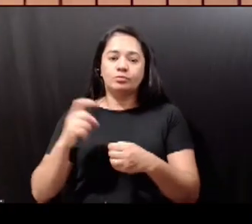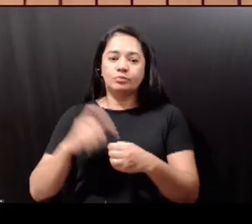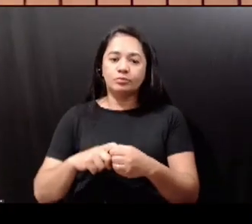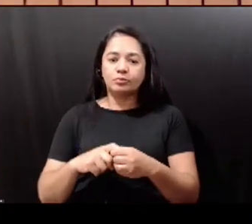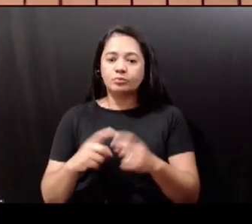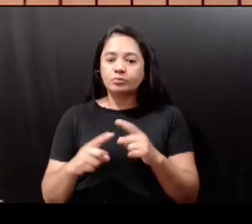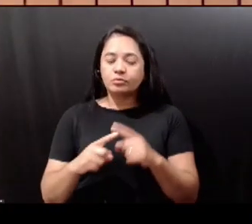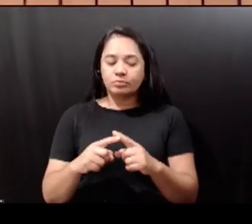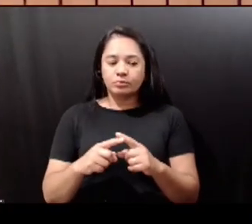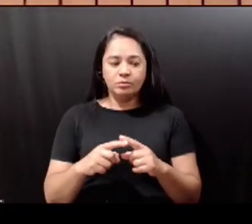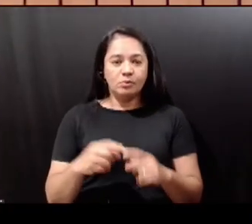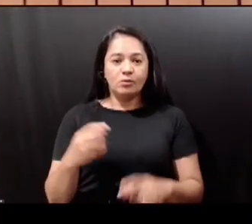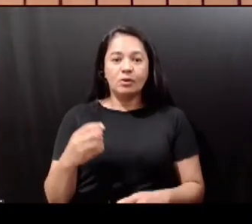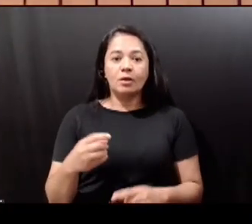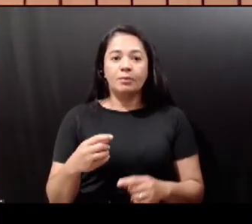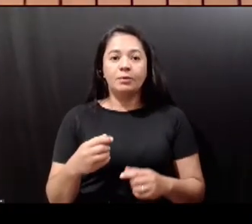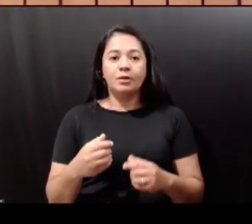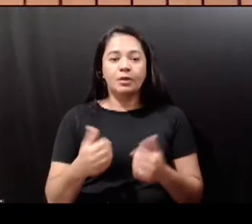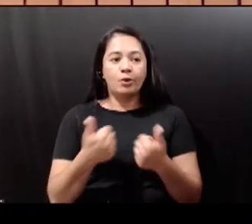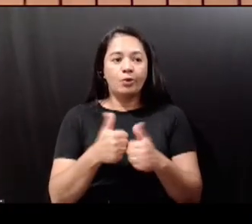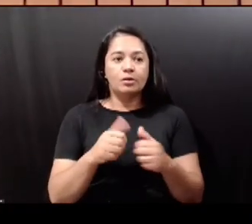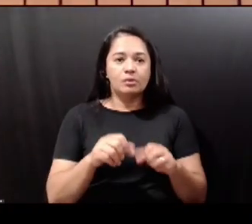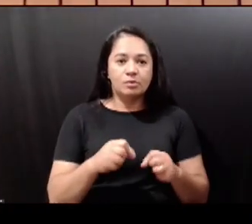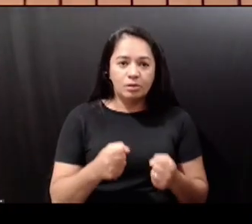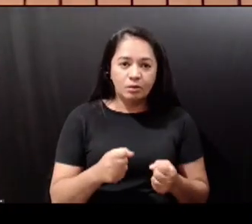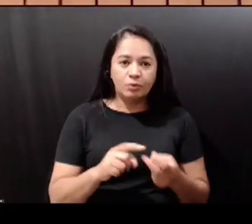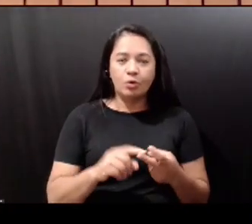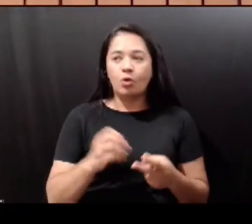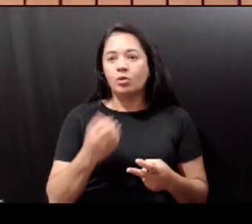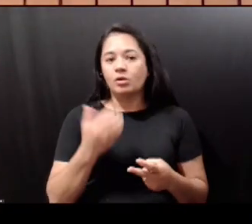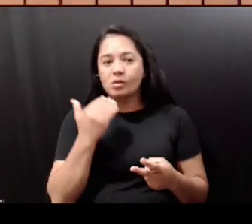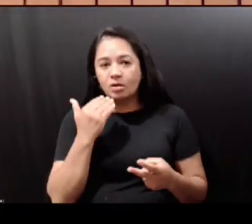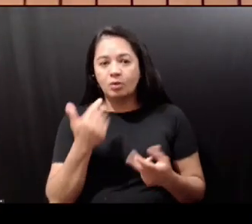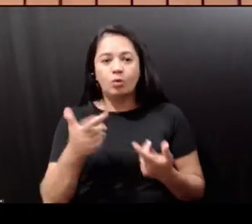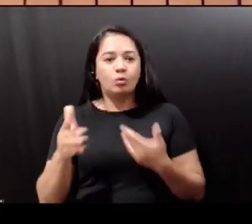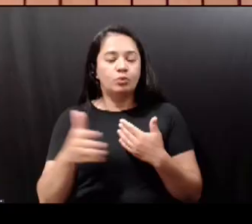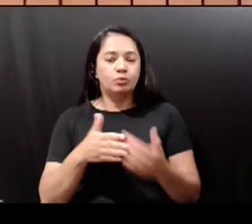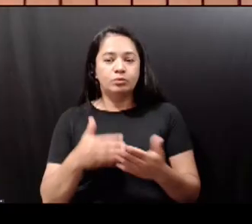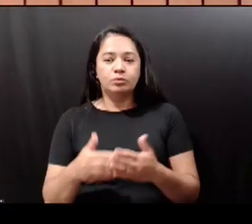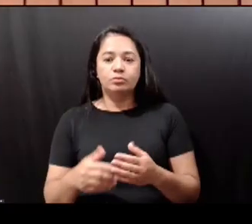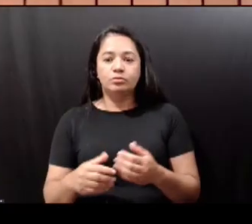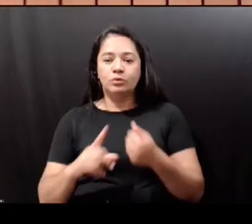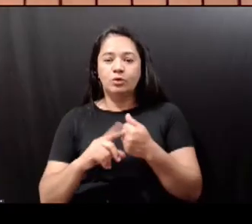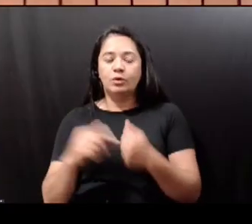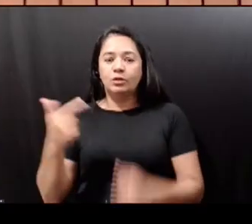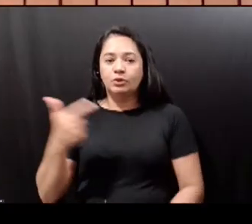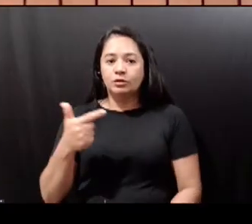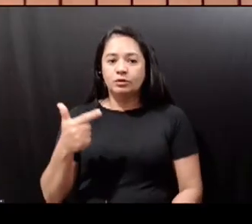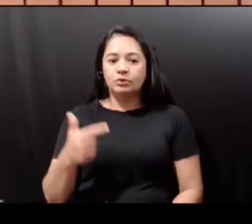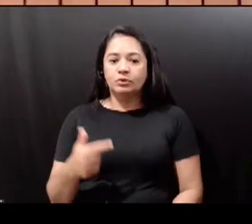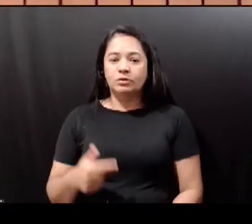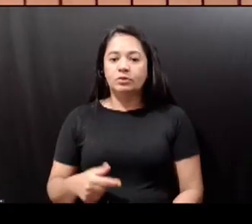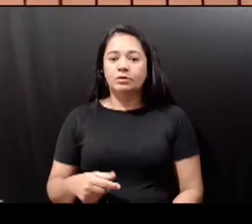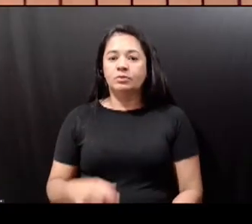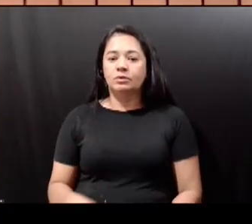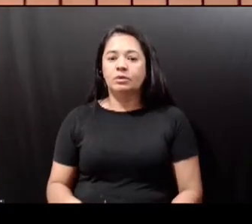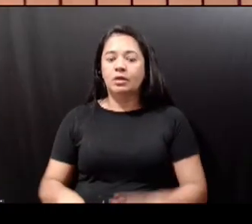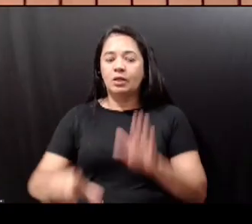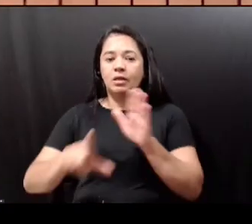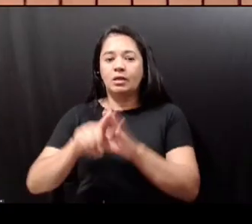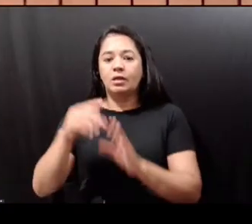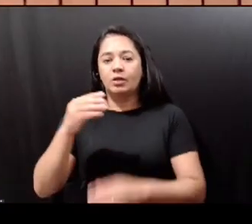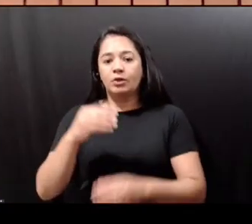falha na prestação do serviço. Artigo 2º. Para efeitos desta lei complementar, considera-se falha na prestação de